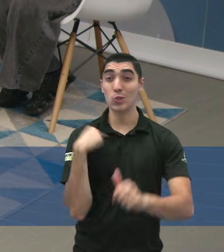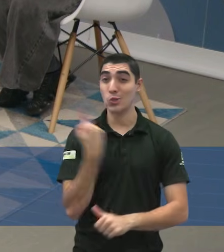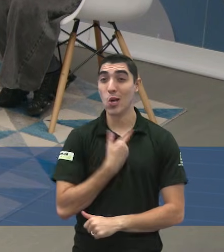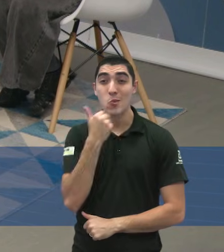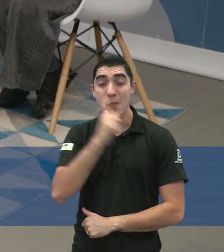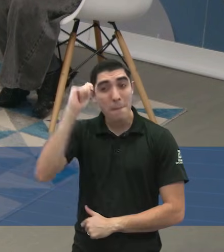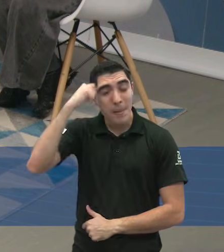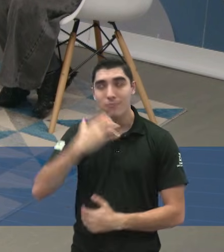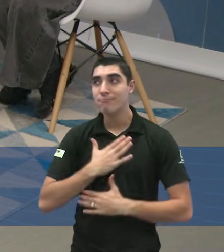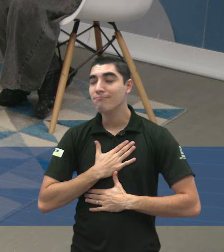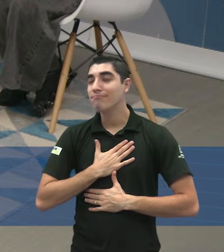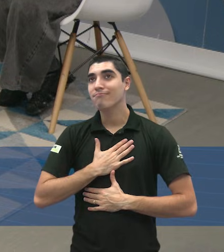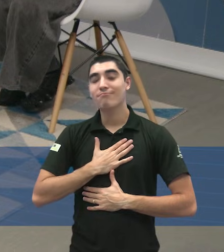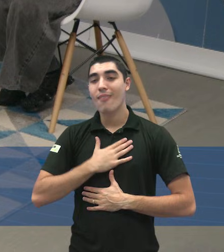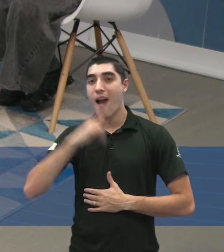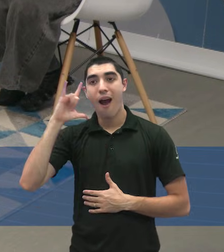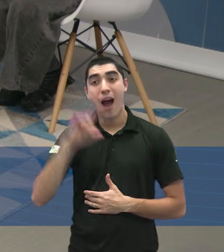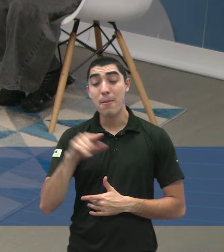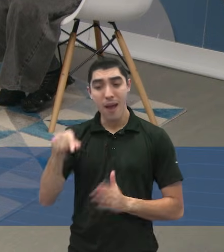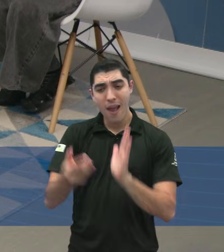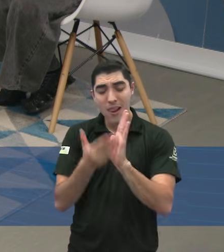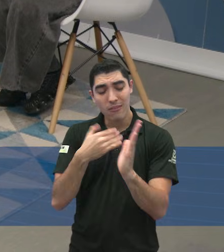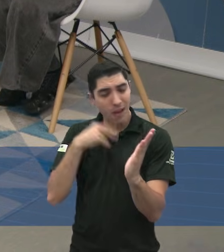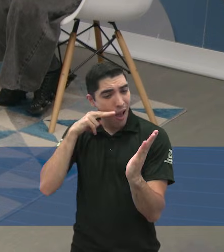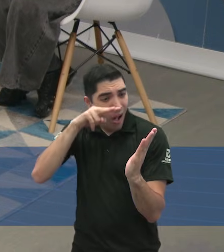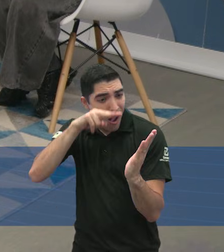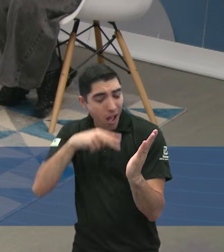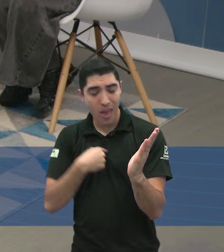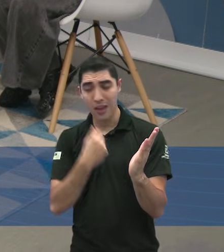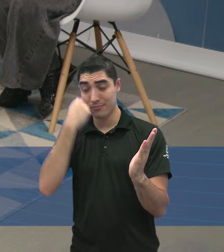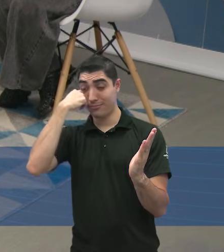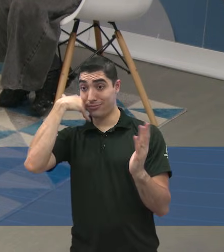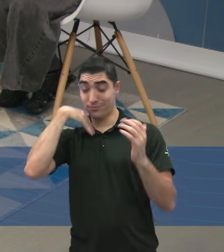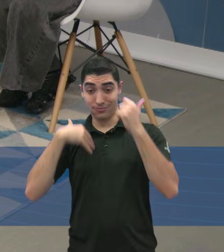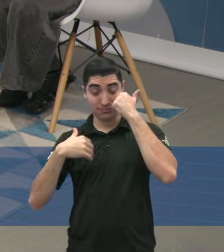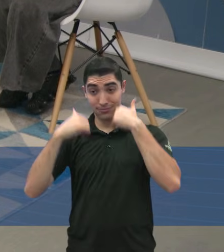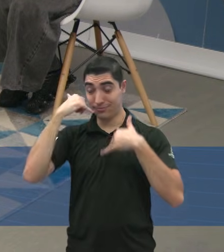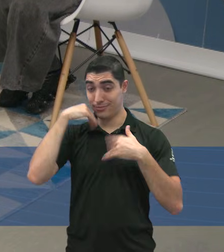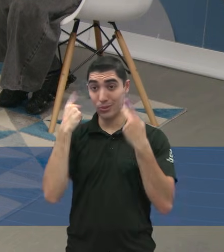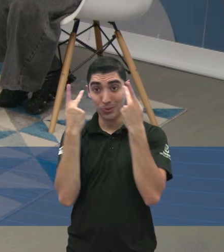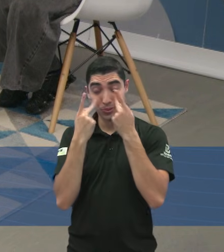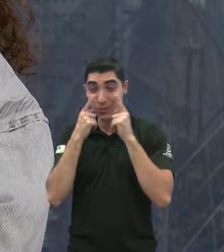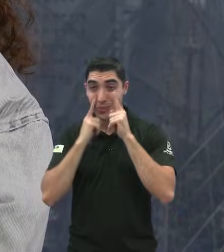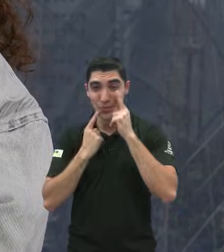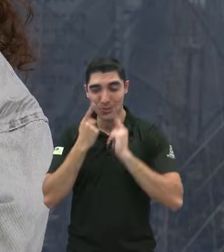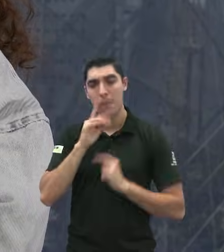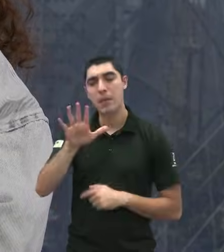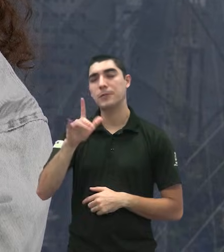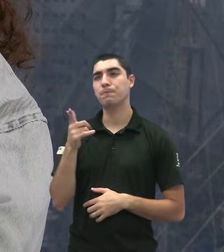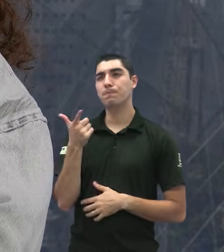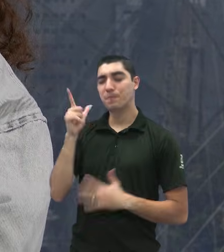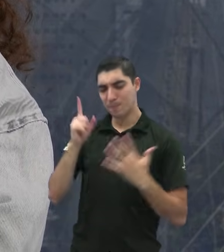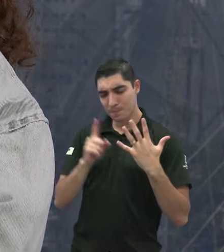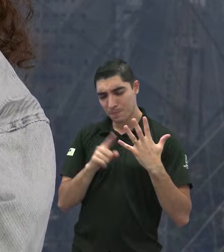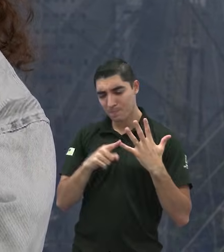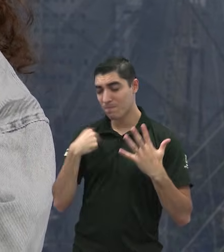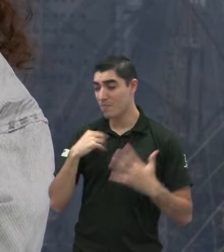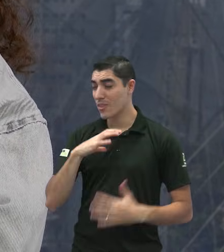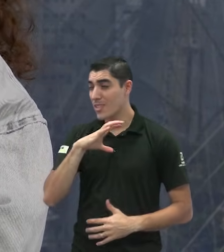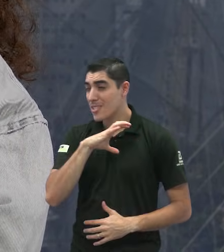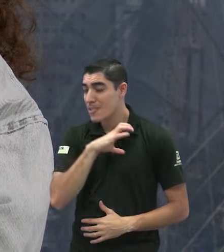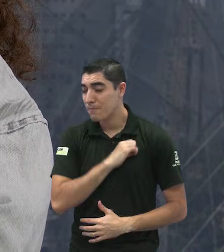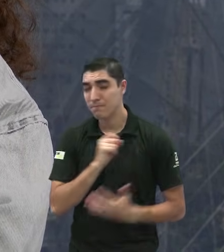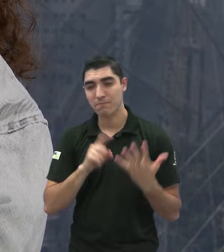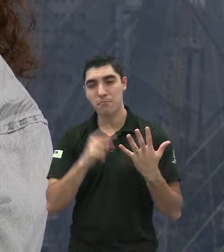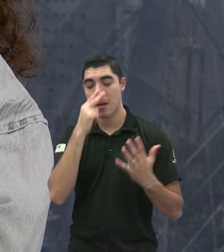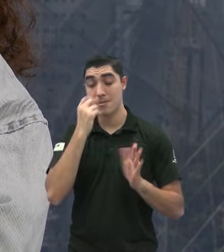nós mulheres negras, né? A gente lê aquele livro e chora e chora. Mas uma autora que me atravessou